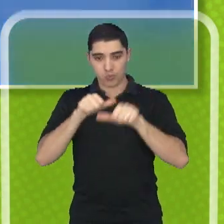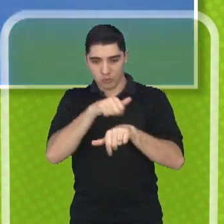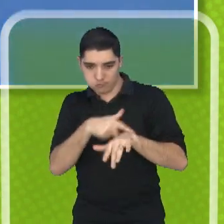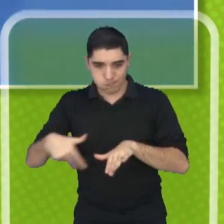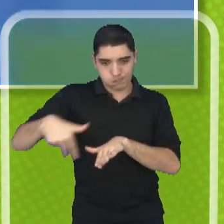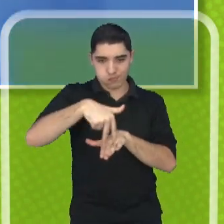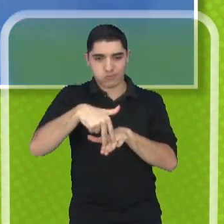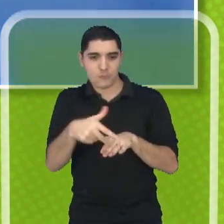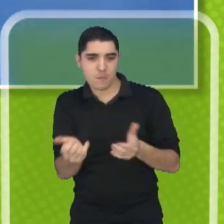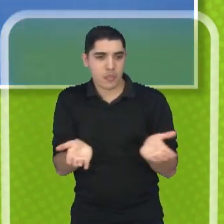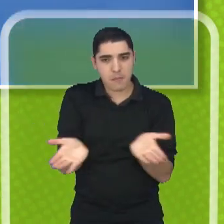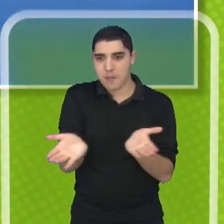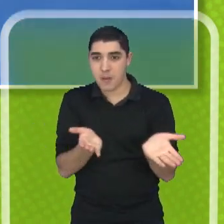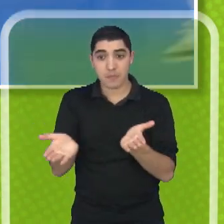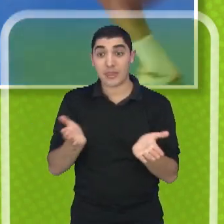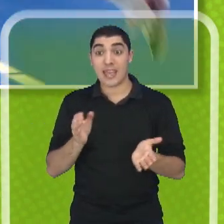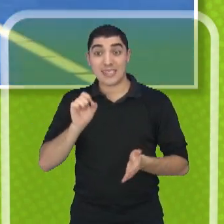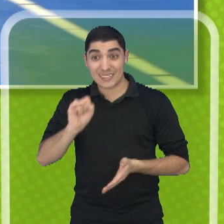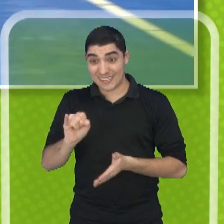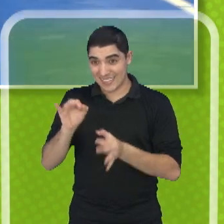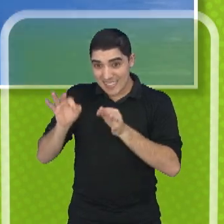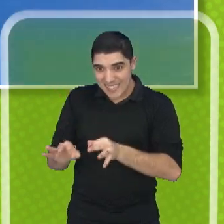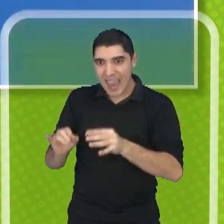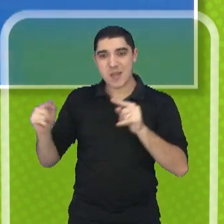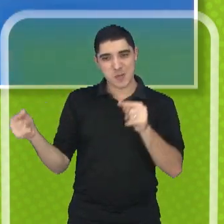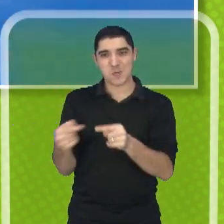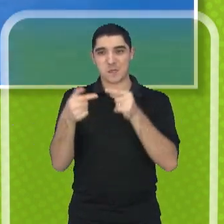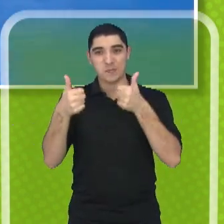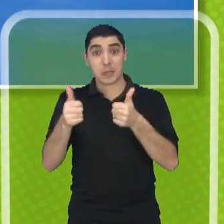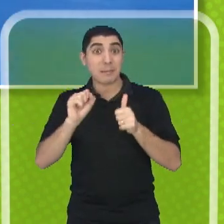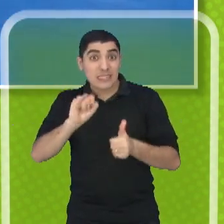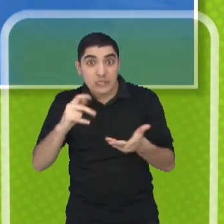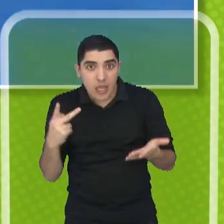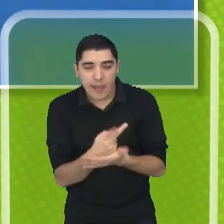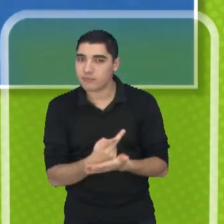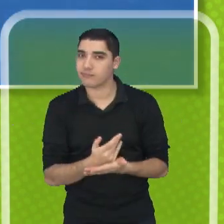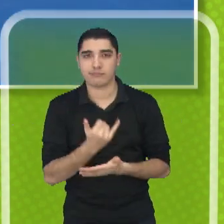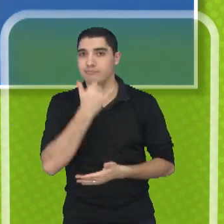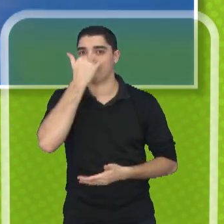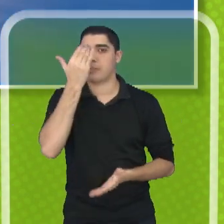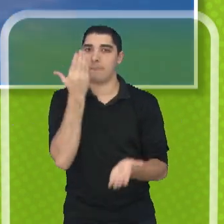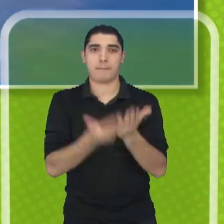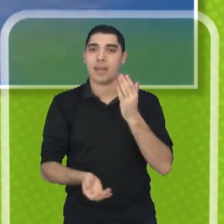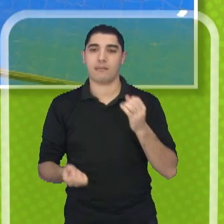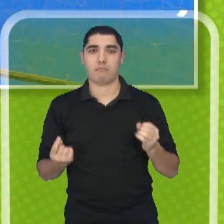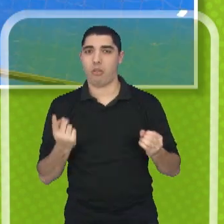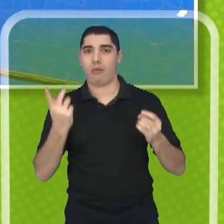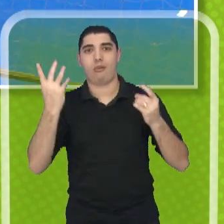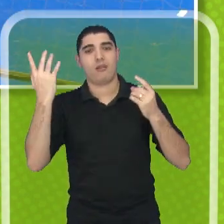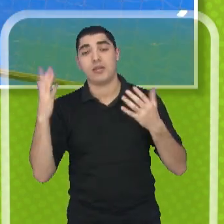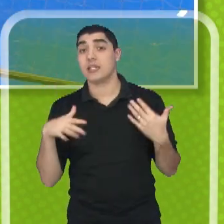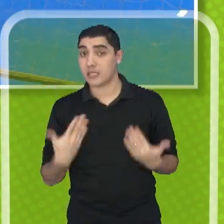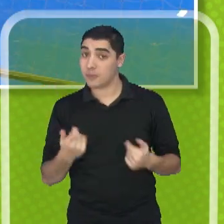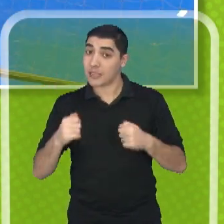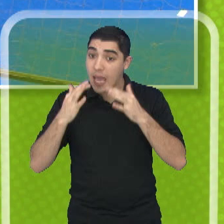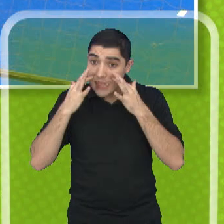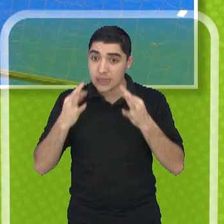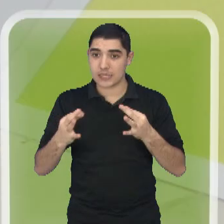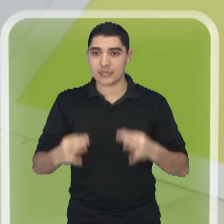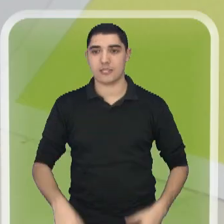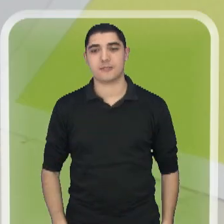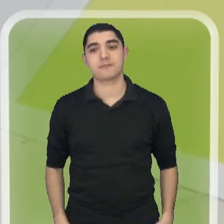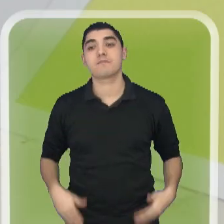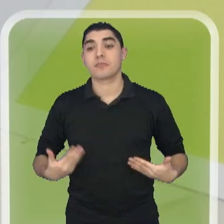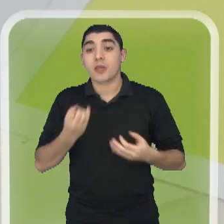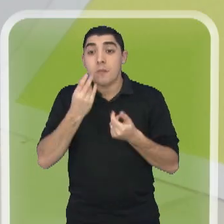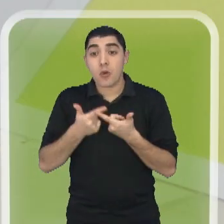vezes, quando dá certo, mas quando dá errado, dá muito errado. Então, atenção realmente, principalmente nos segundos finais, nos minutos finais de cada jogo. Pois é,